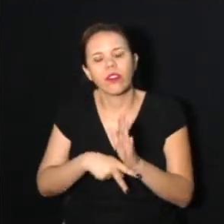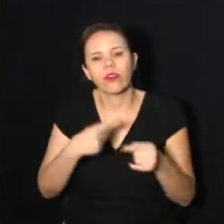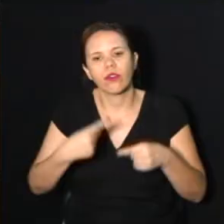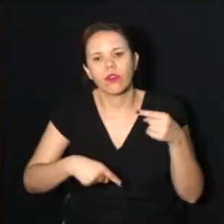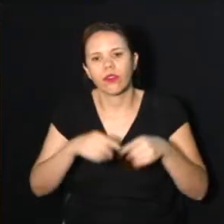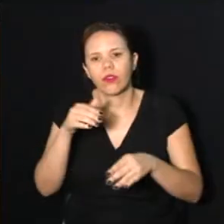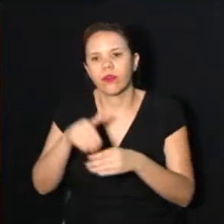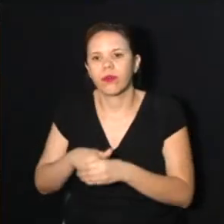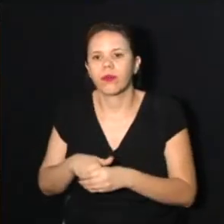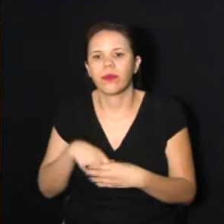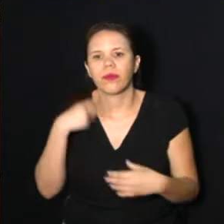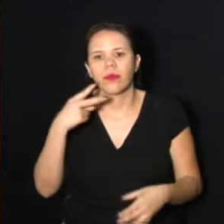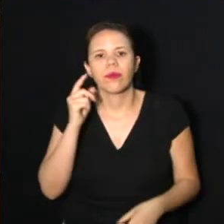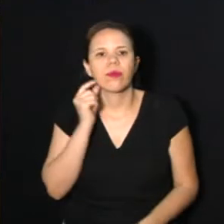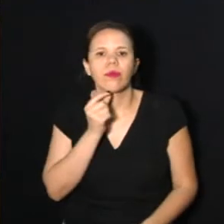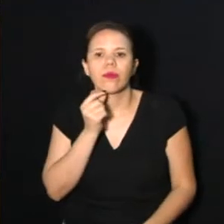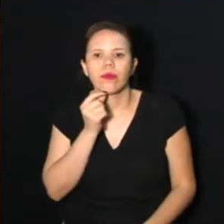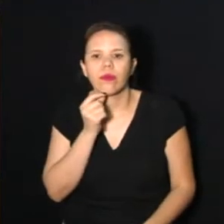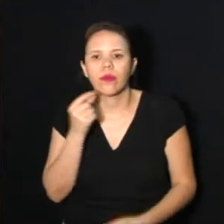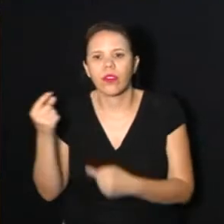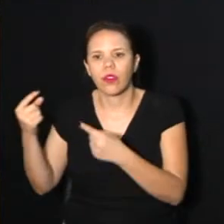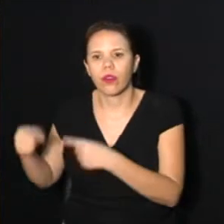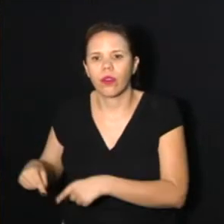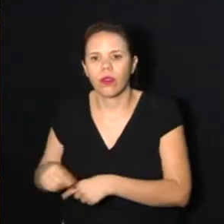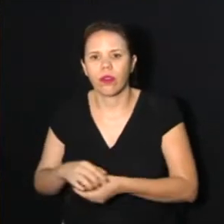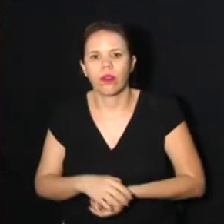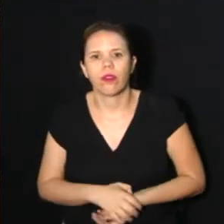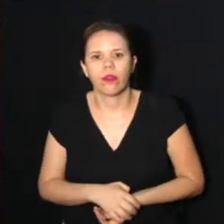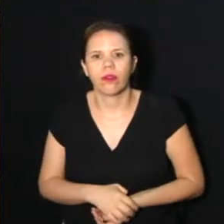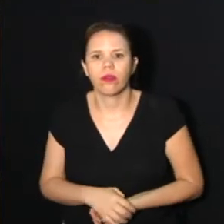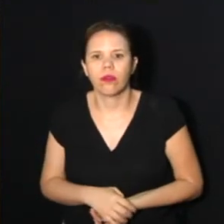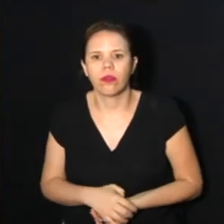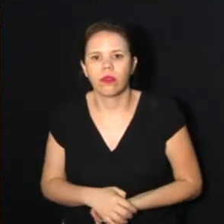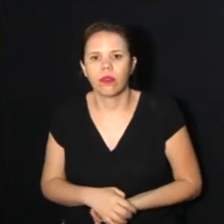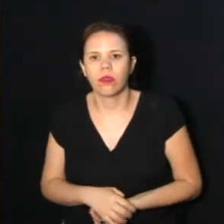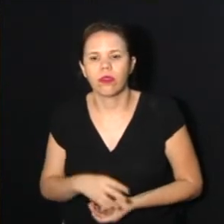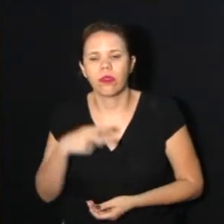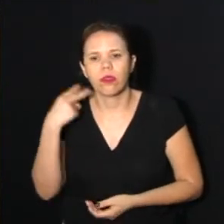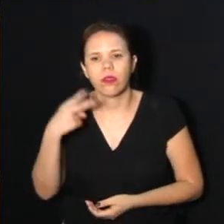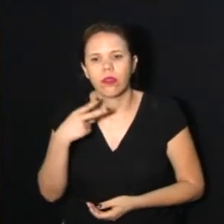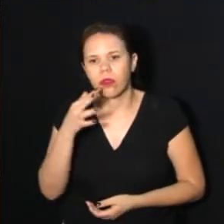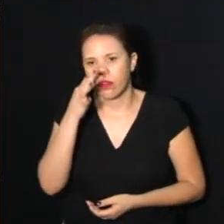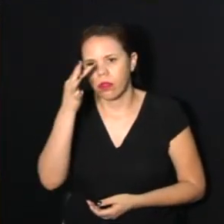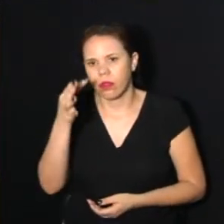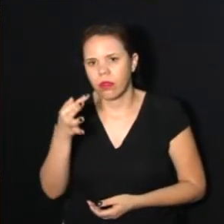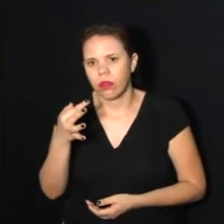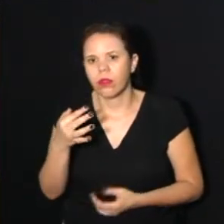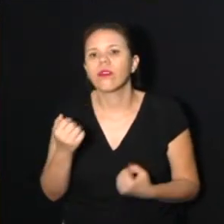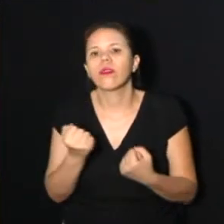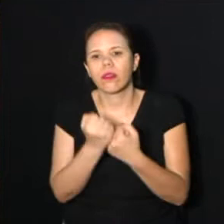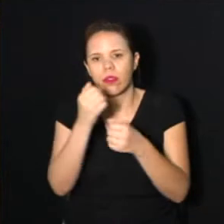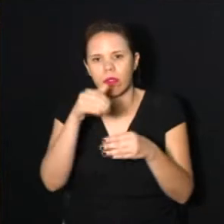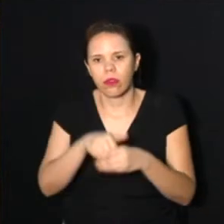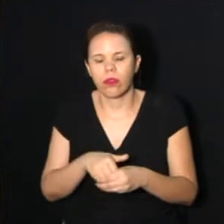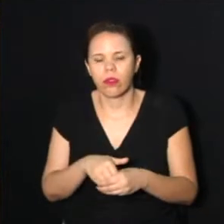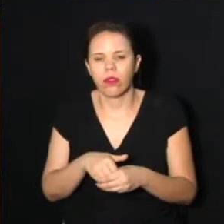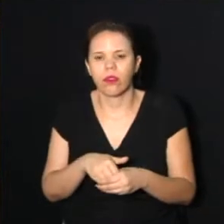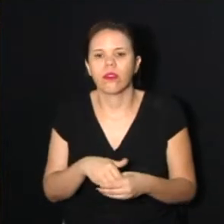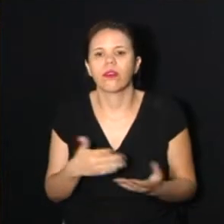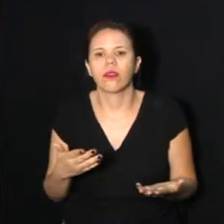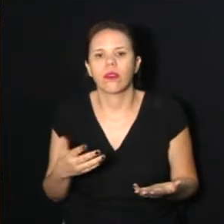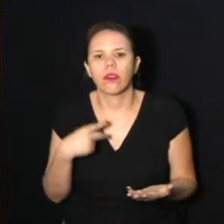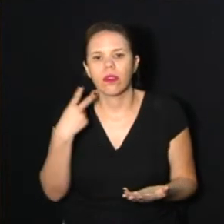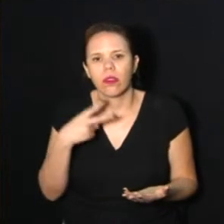Marcelo Silva. Voto contrário, senhor presidente. Vereador Antônio Flores. Meu voto é favorável, presidente.